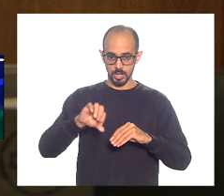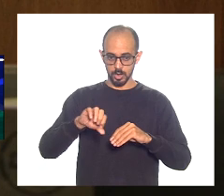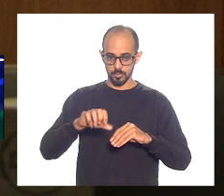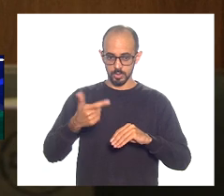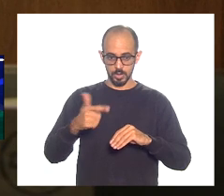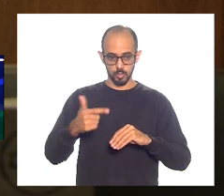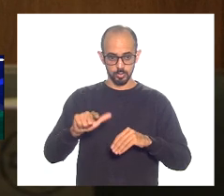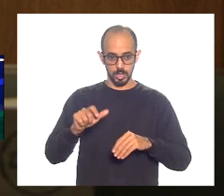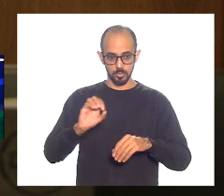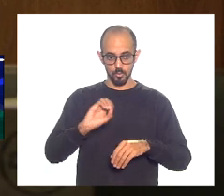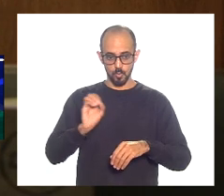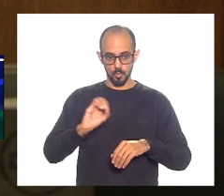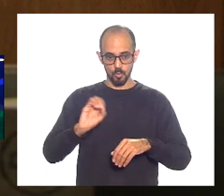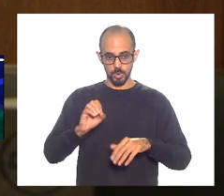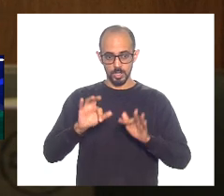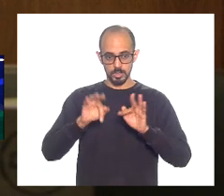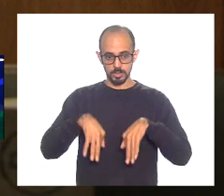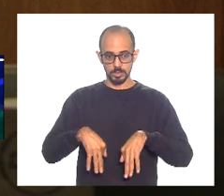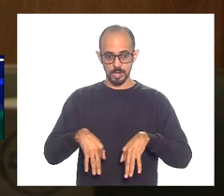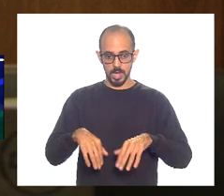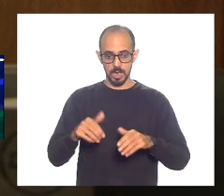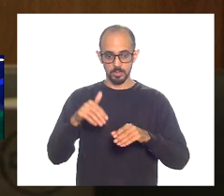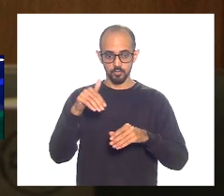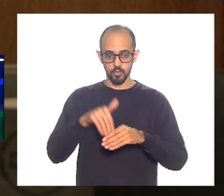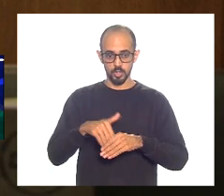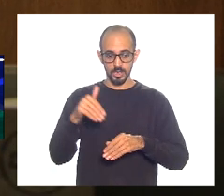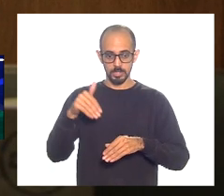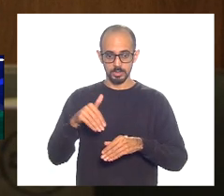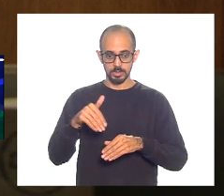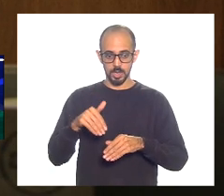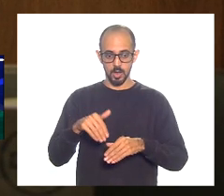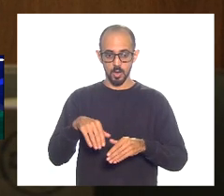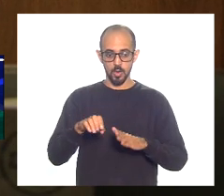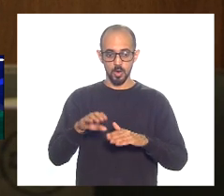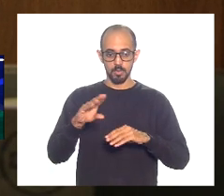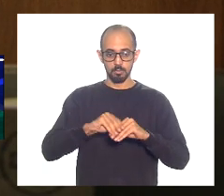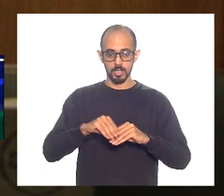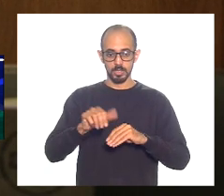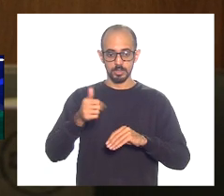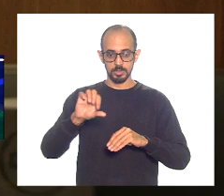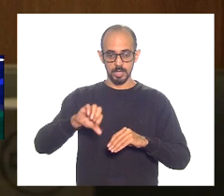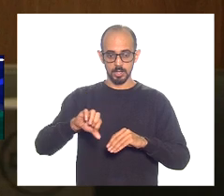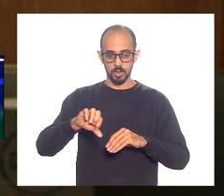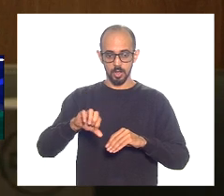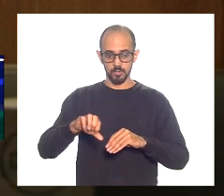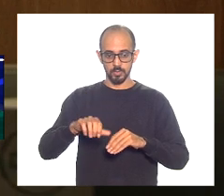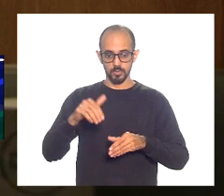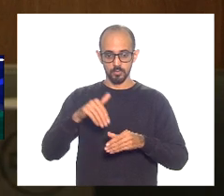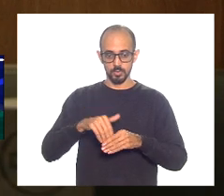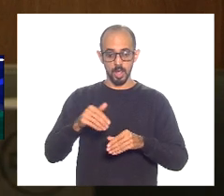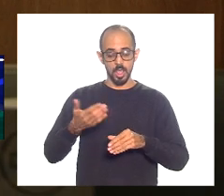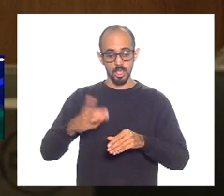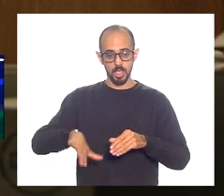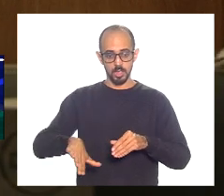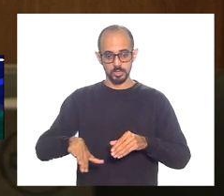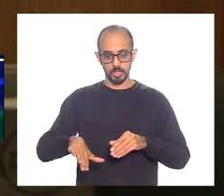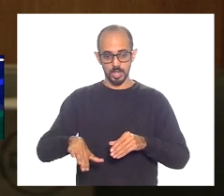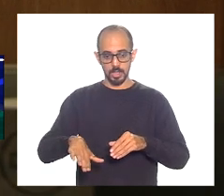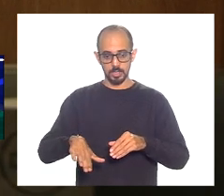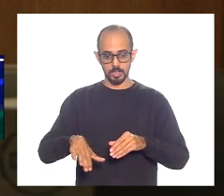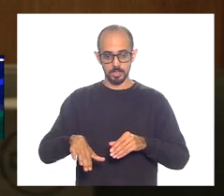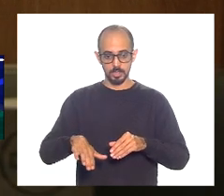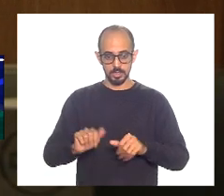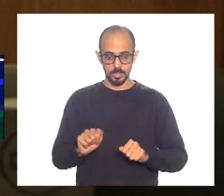Não havendo quem queira discutir, encerrada. Em votação, requerimento de destaque 19. Seus que aprovam a lista estão rejeitada. Há sobre a mesa requerimento de